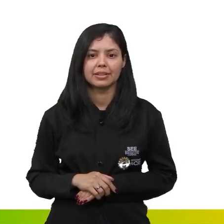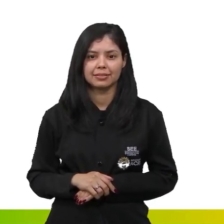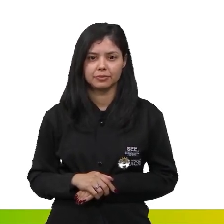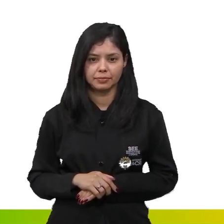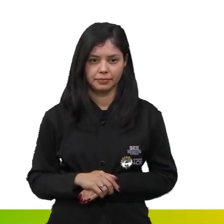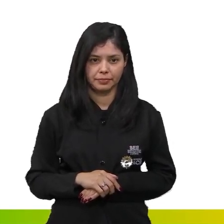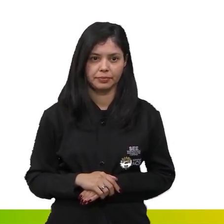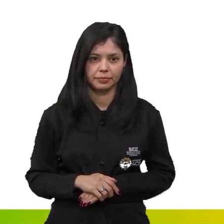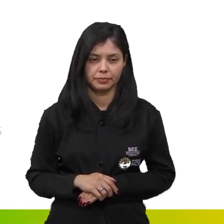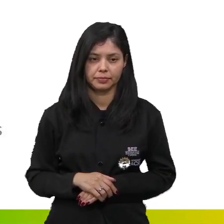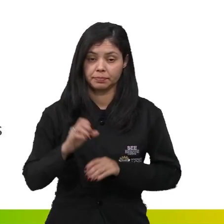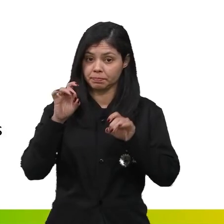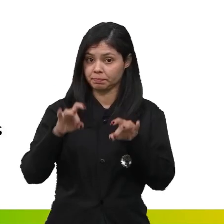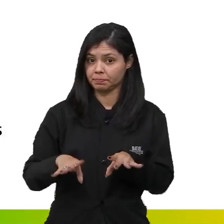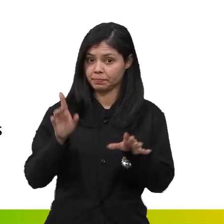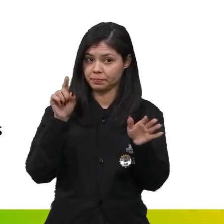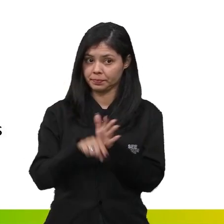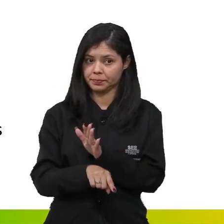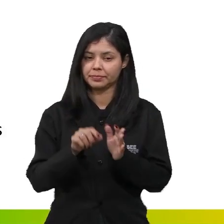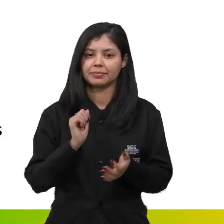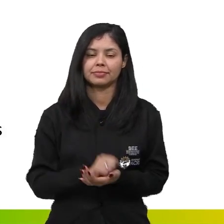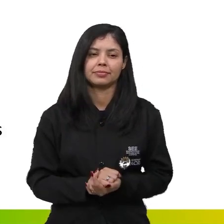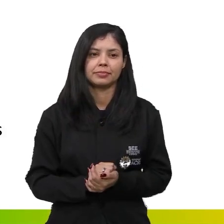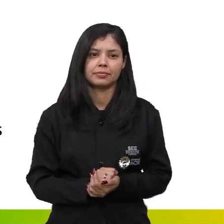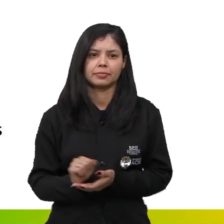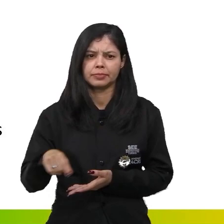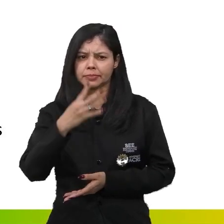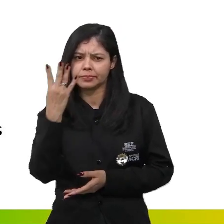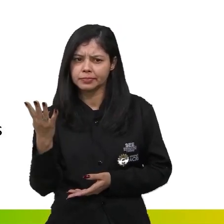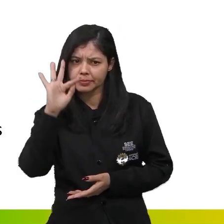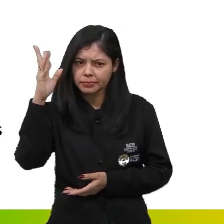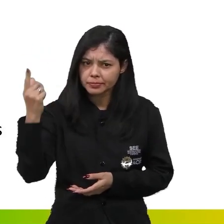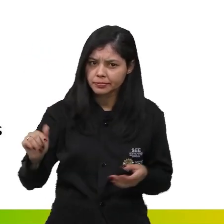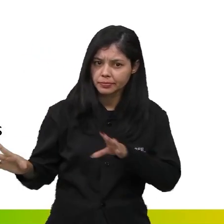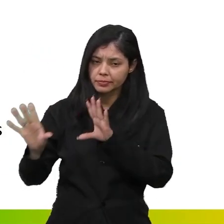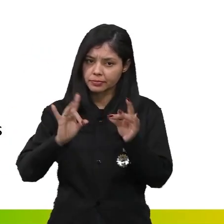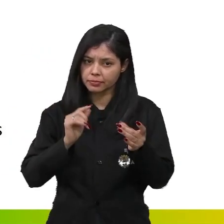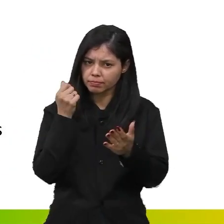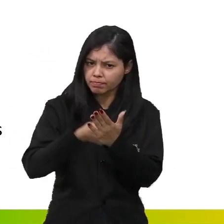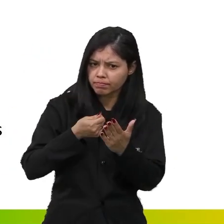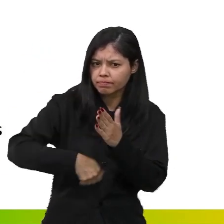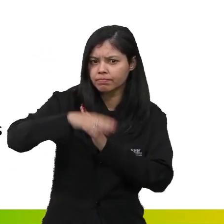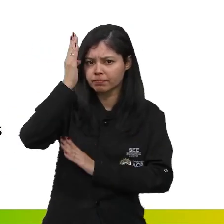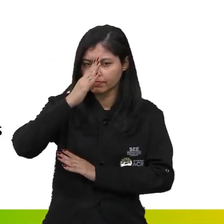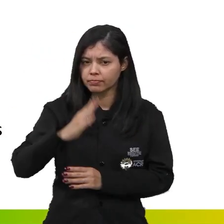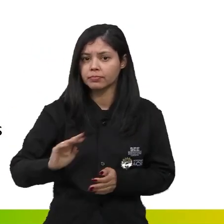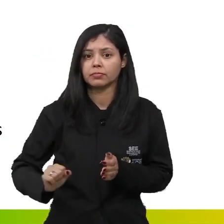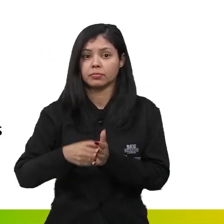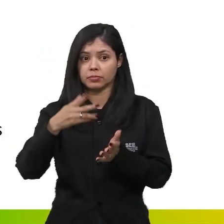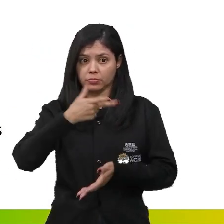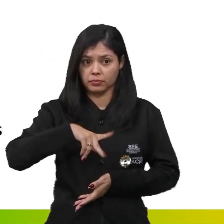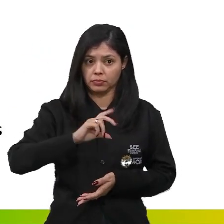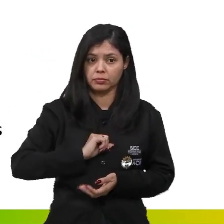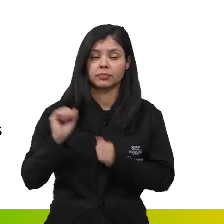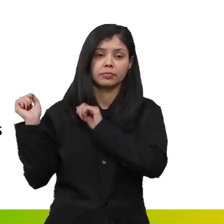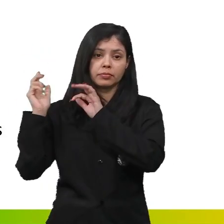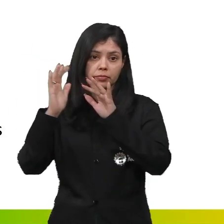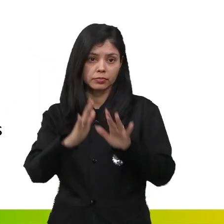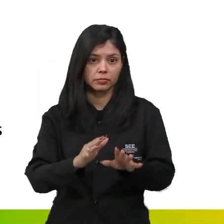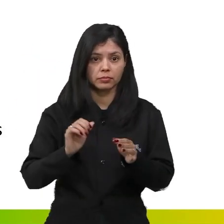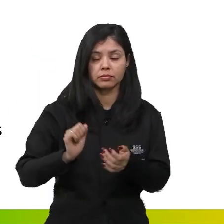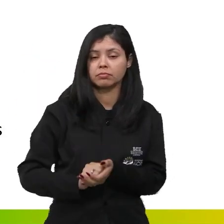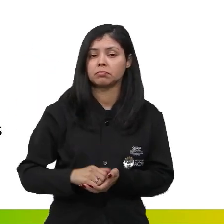última questão, acompanha comigo. Enquanto milhões de africanos foram trazidos à força ao Brasil, milhares de portugueses